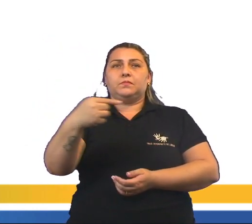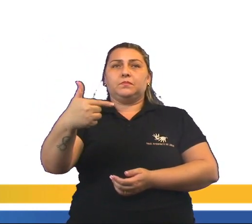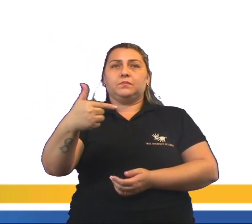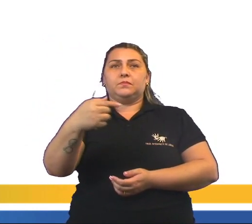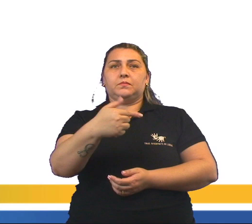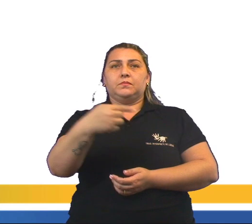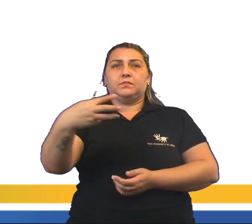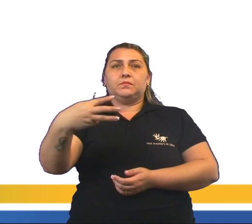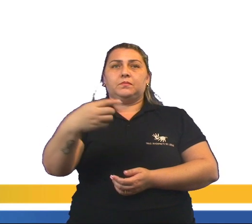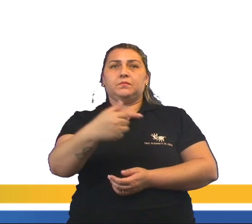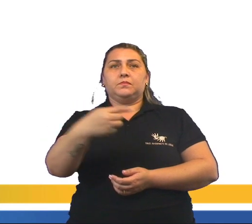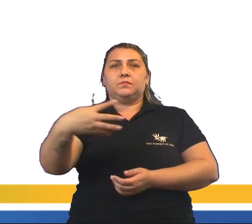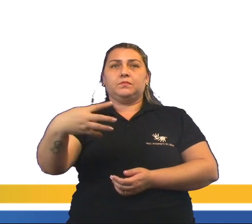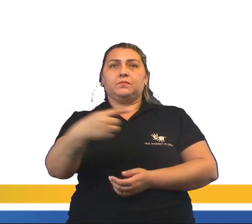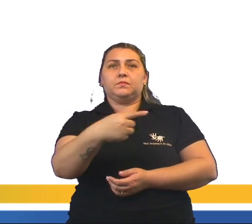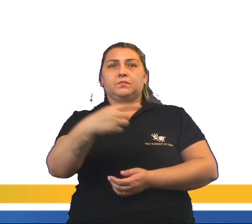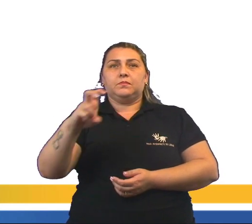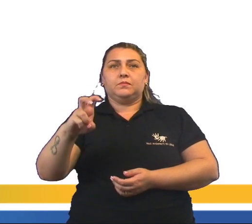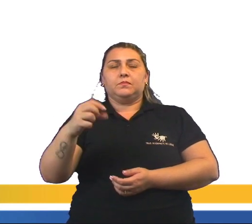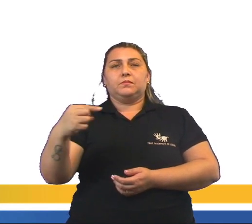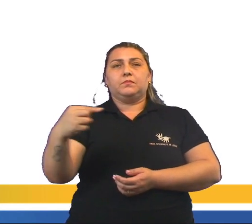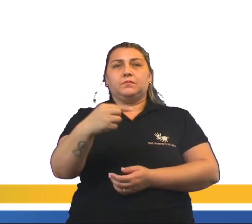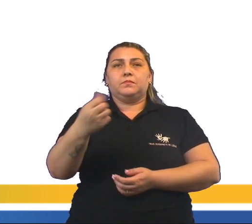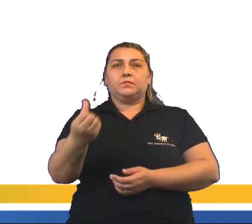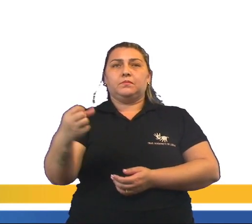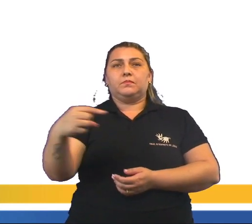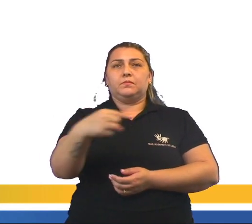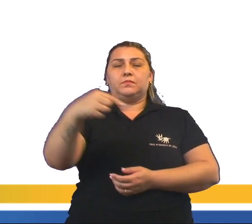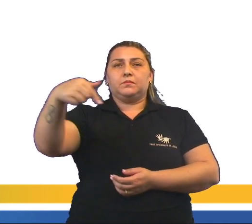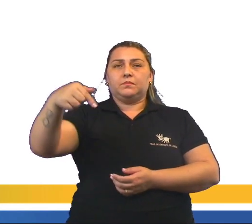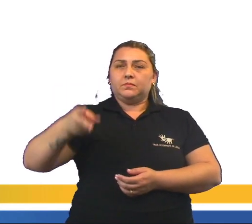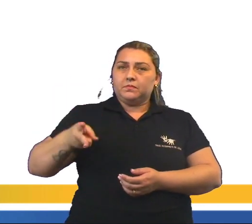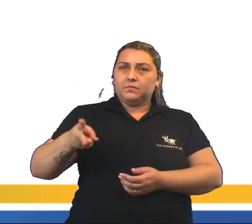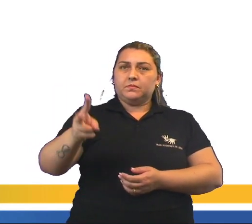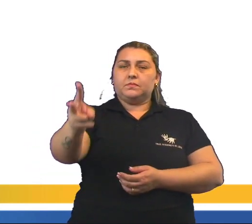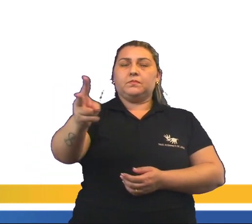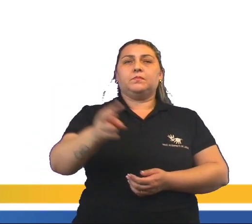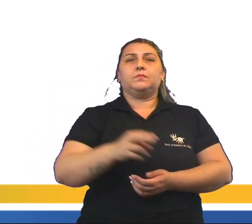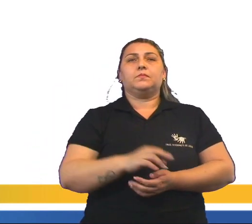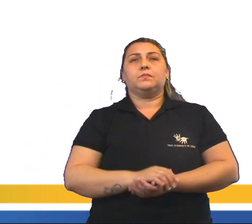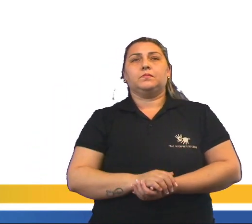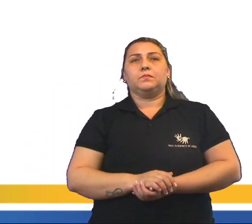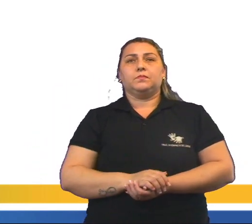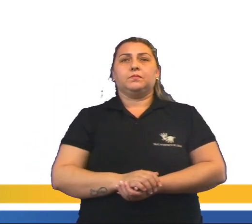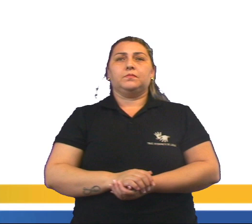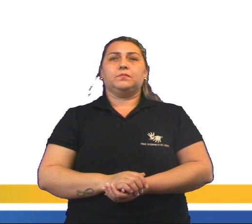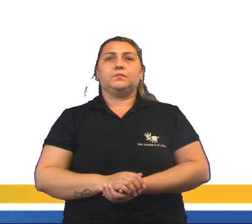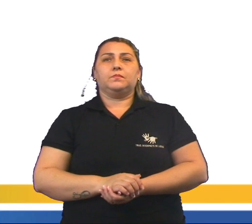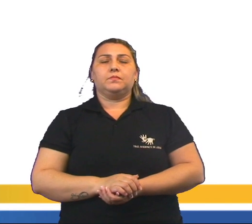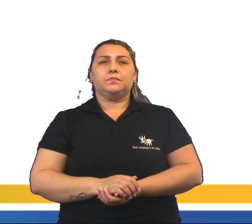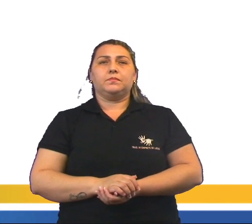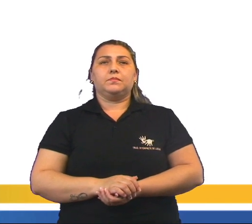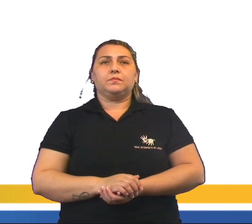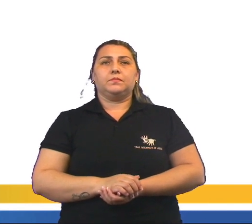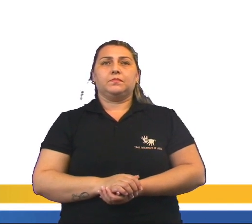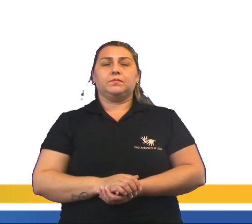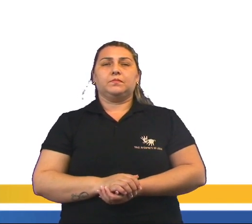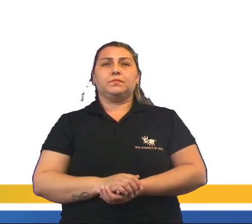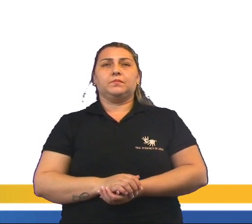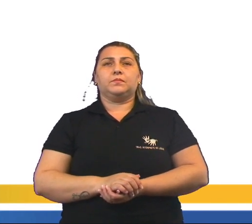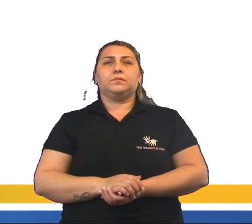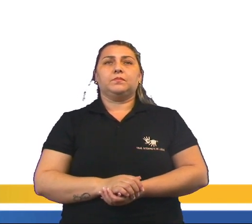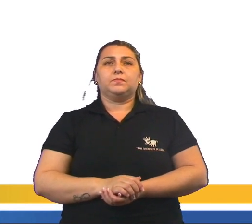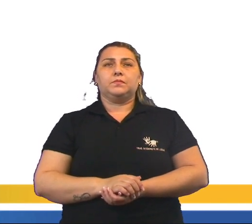1 - 2 - 3 - 4 - 5 - 6 - 7 E aí por diante quer dizer